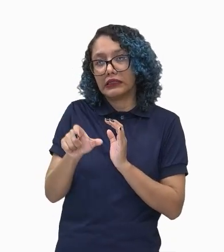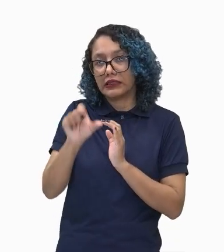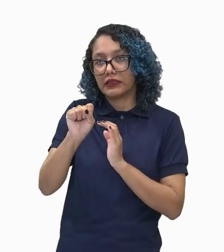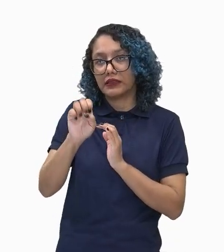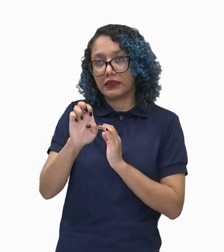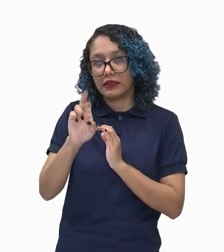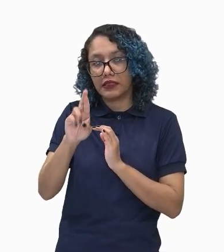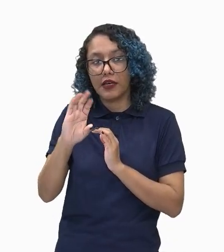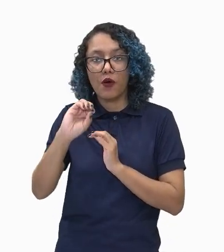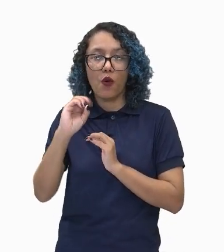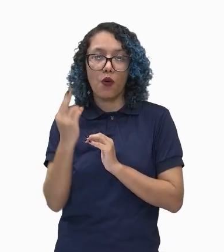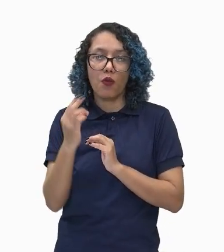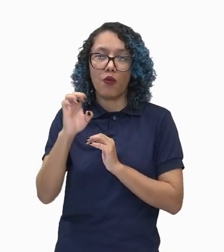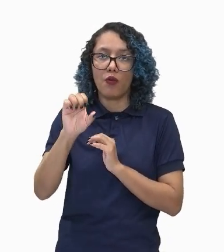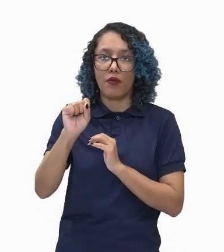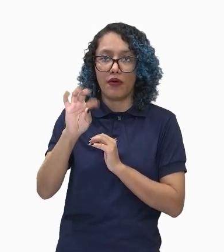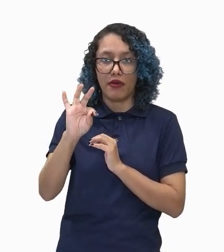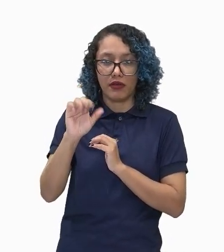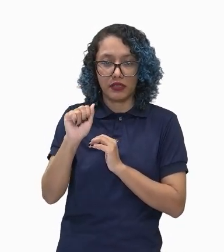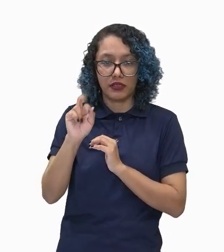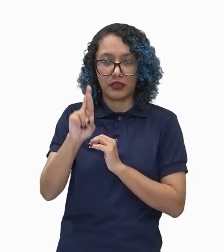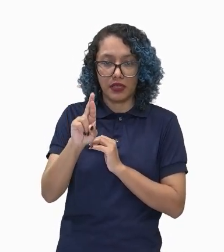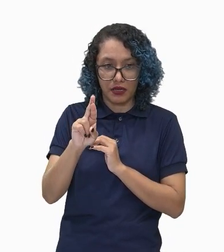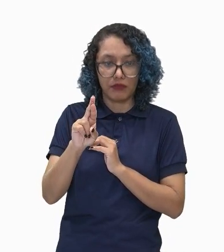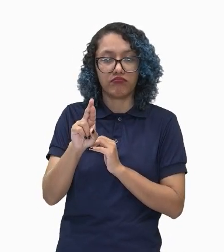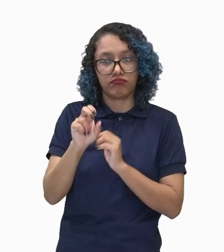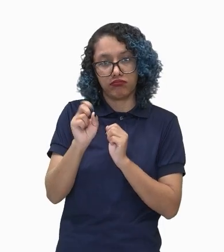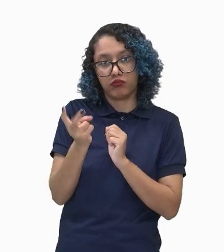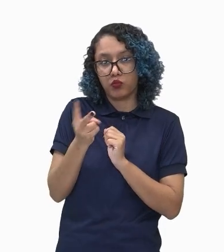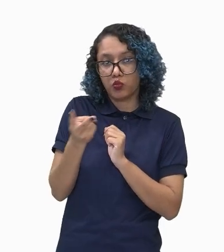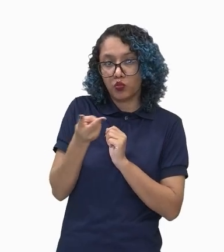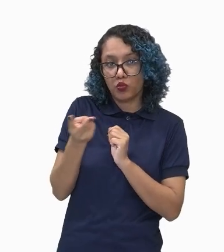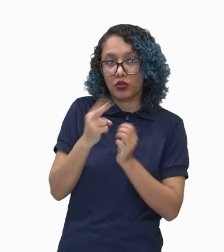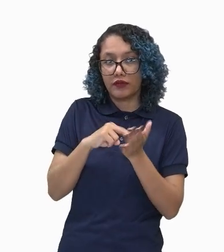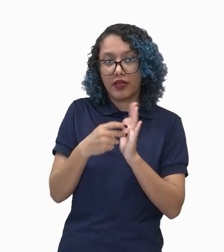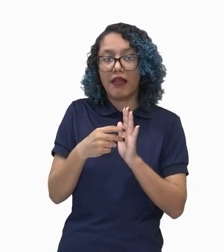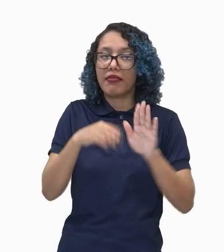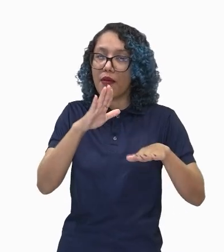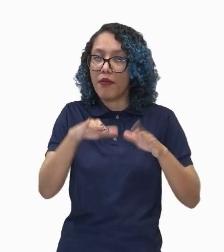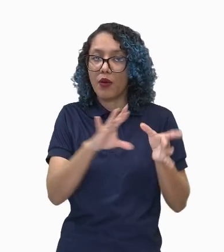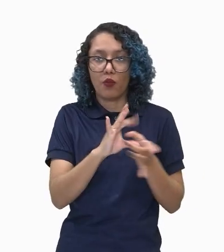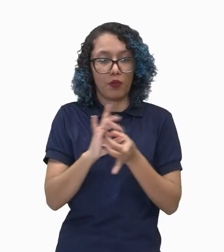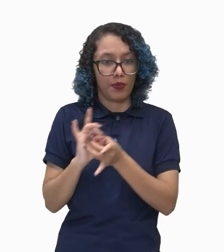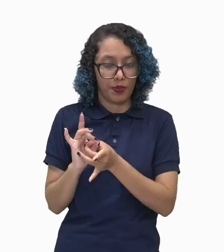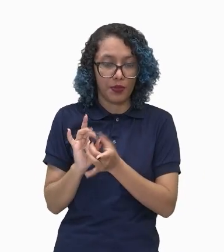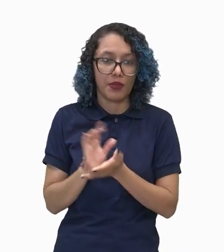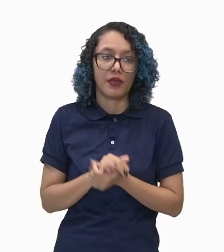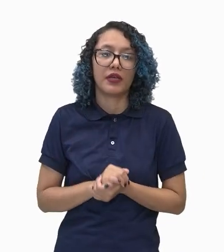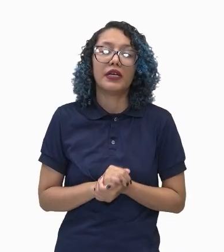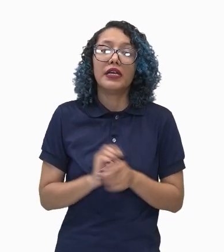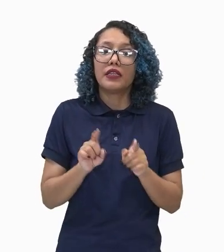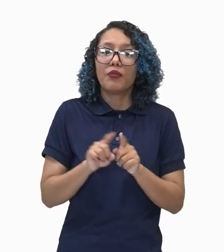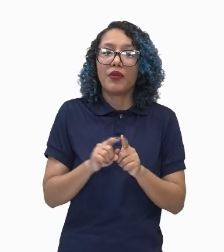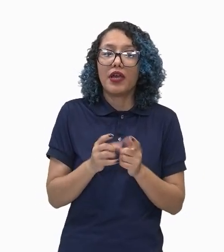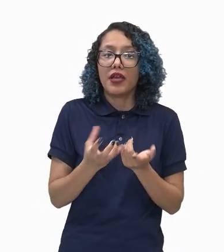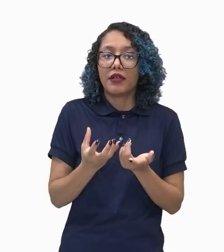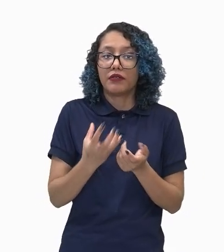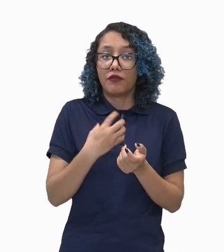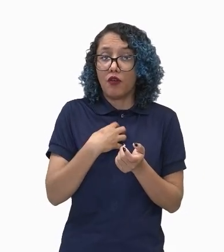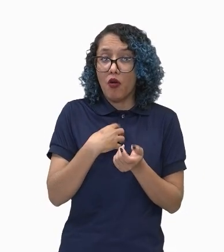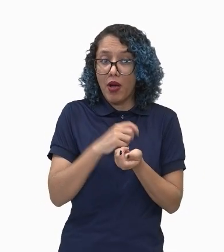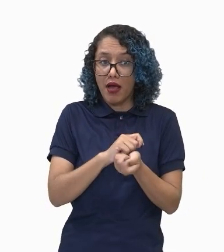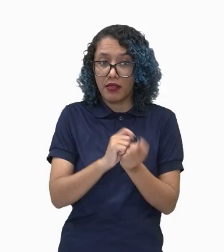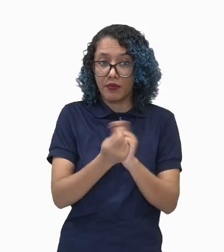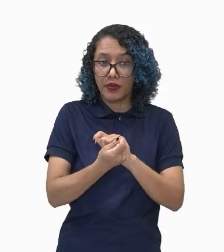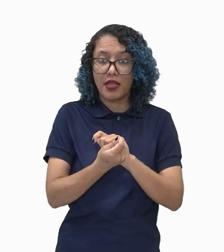be, vai ser com um desses sentidos, ou ser ou estar, é o contexto que vai indicar. Aí nós temos as três formas ali que o verbo to be,